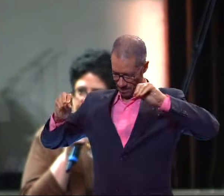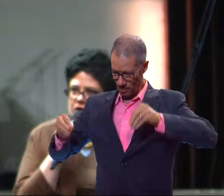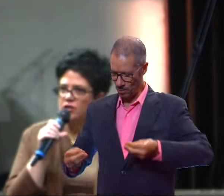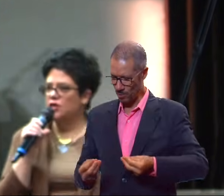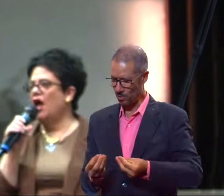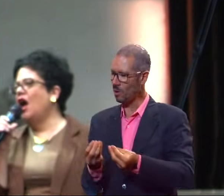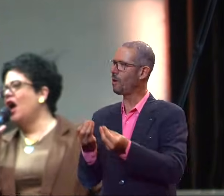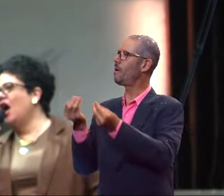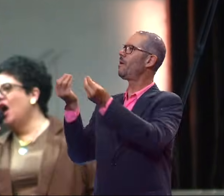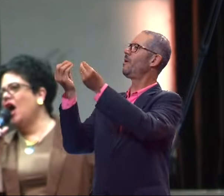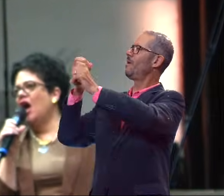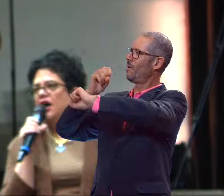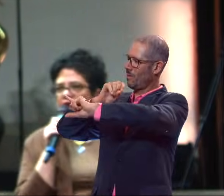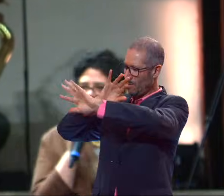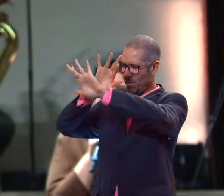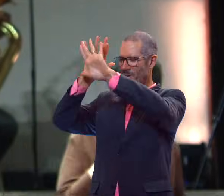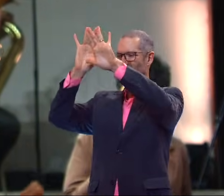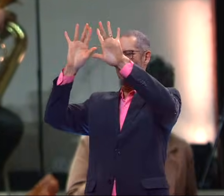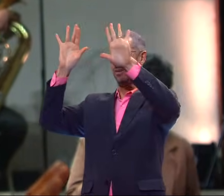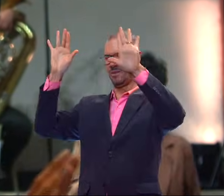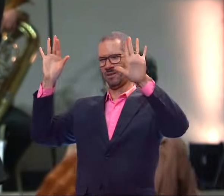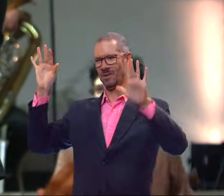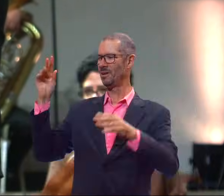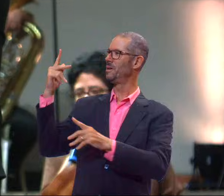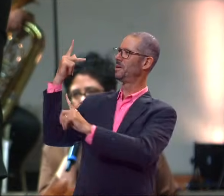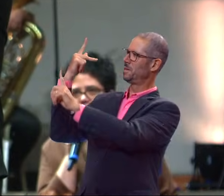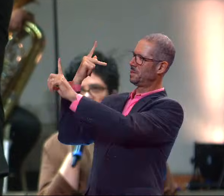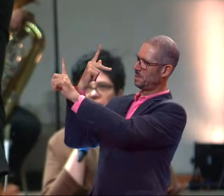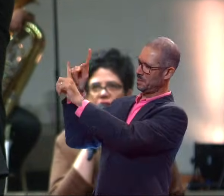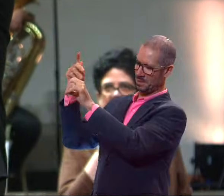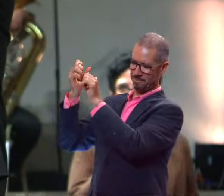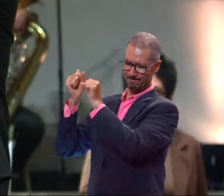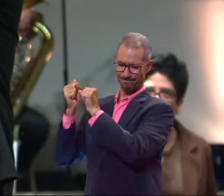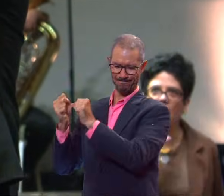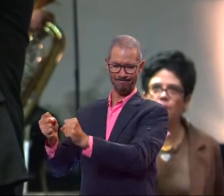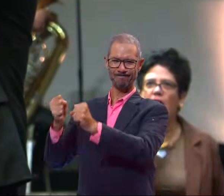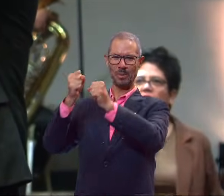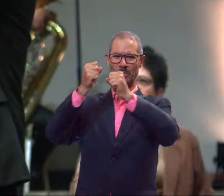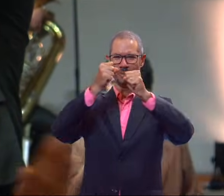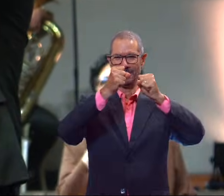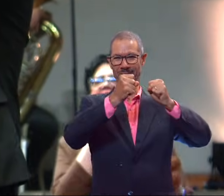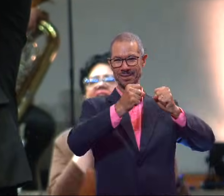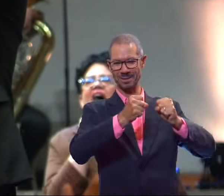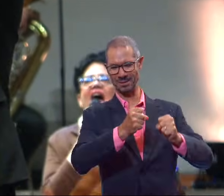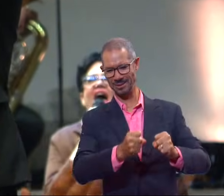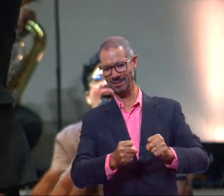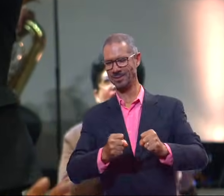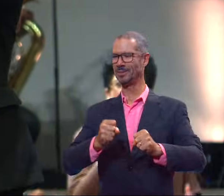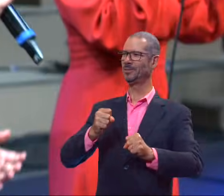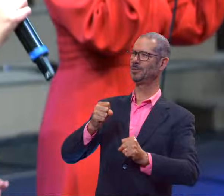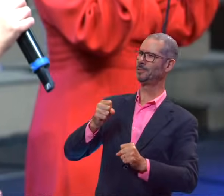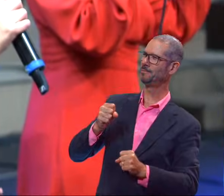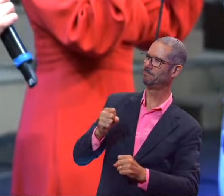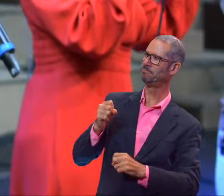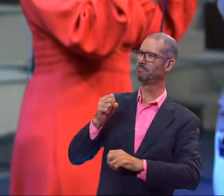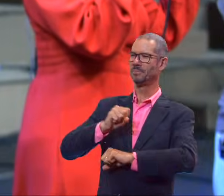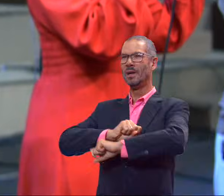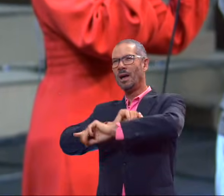te damos glória. Fortalezas da mente e do entendimento vão cair por terra, em nome de